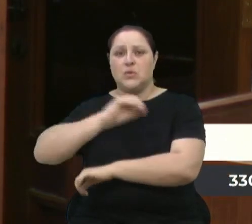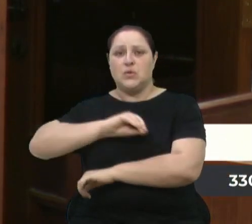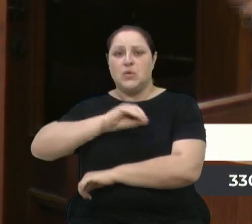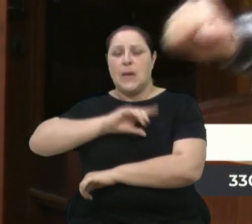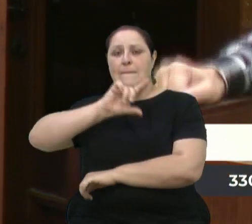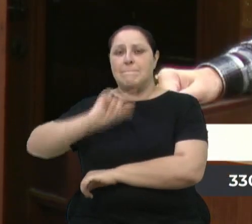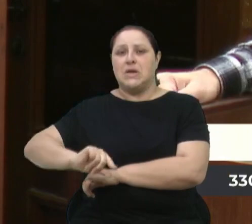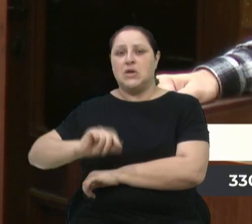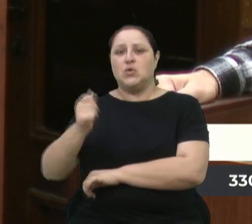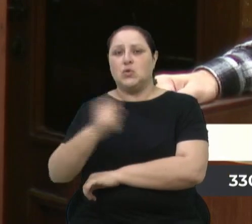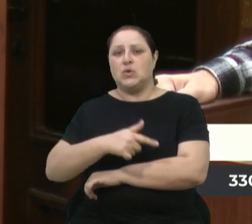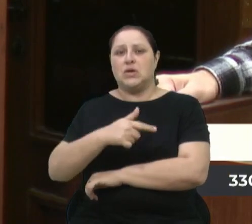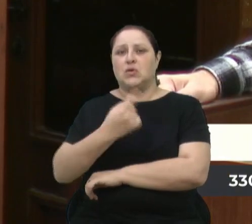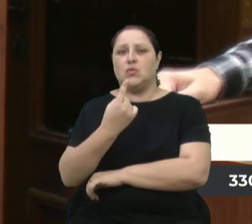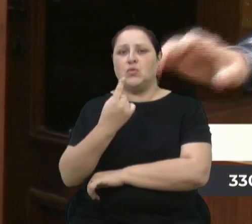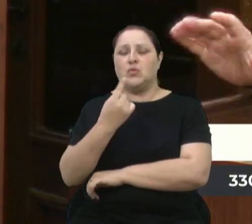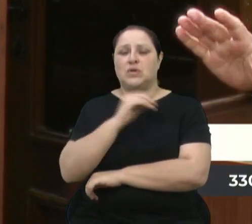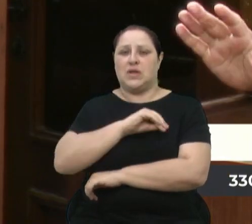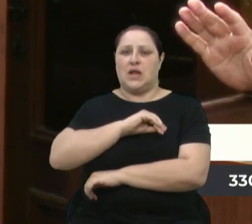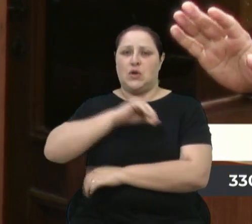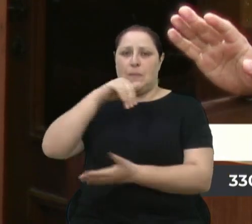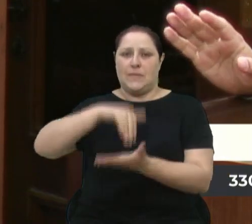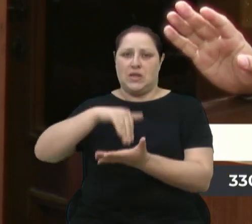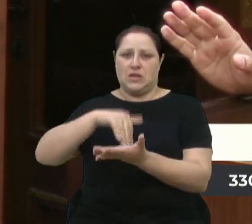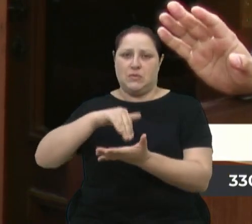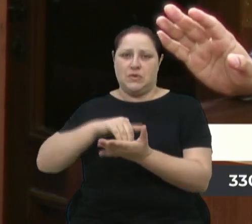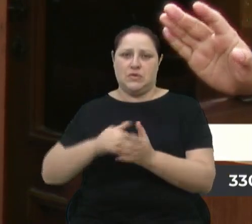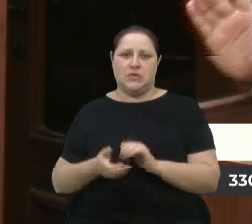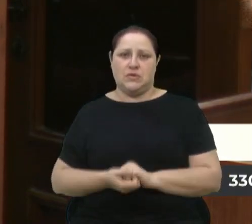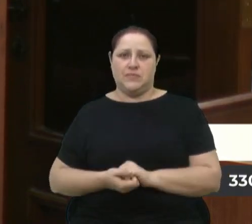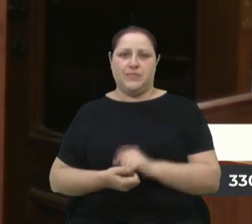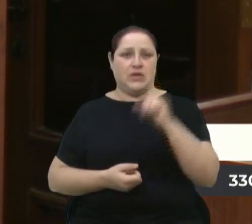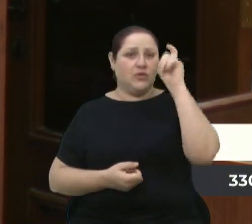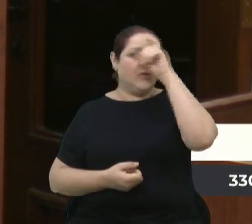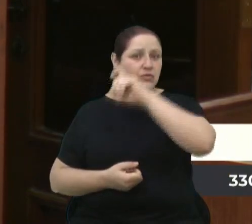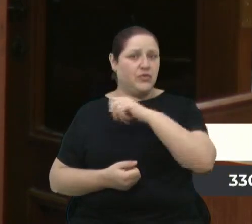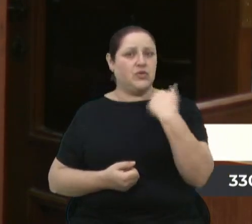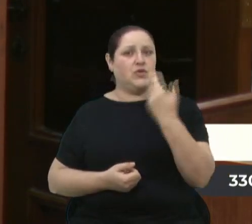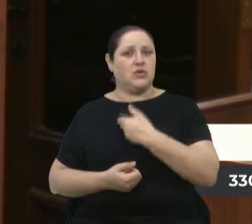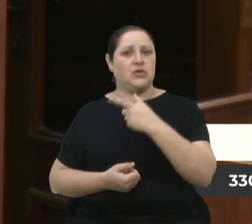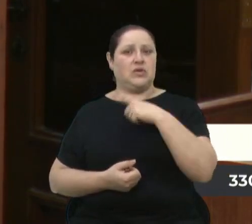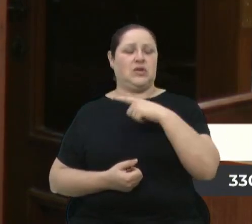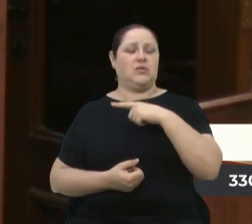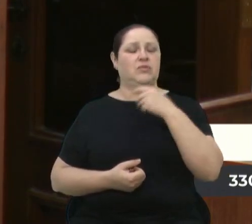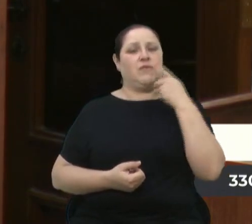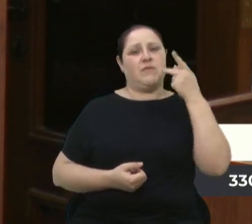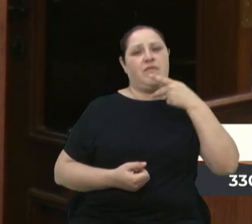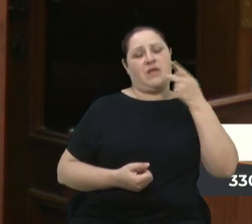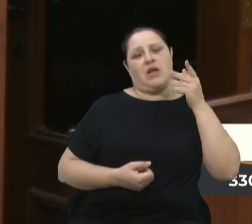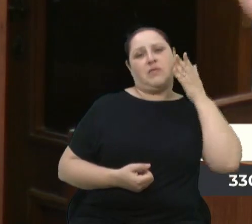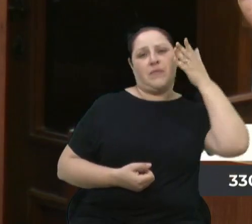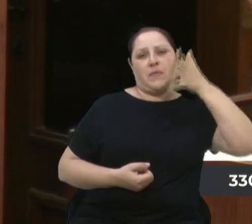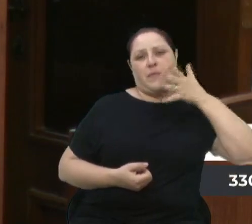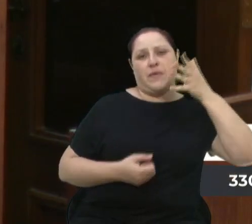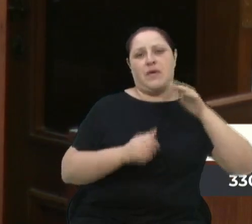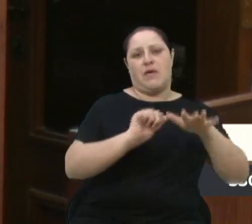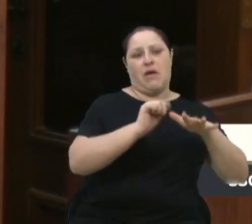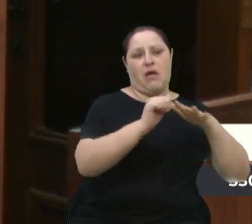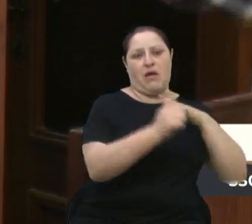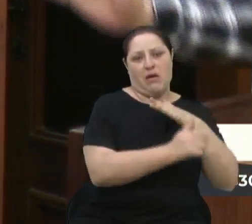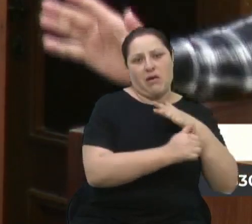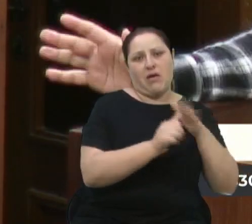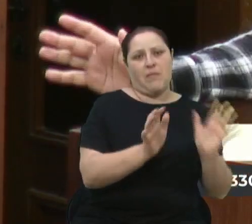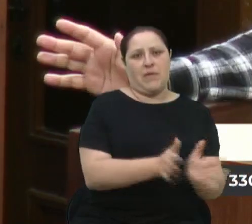que um salário mínimo. Então, não adianta, fica difícil nós termos um discurso que o atendimento educacional especializado